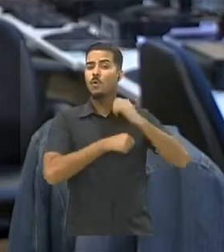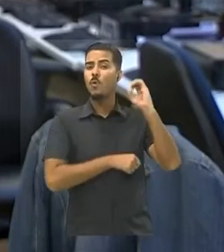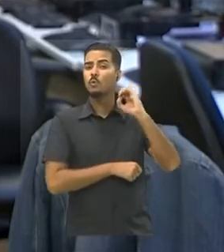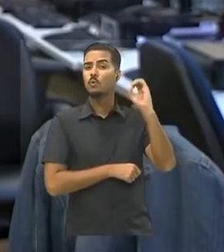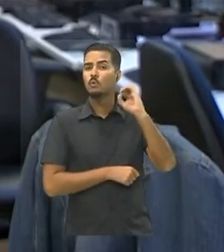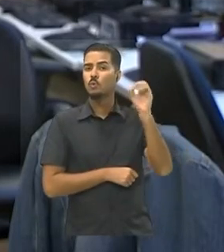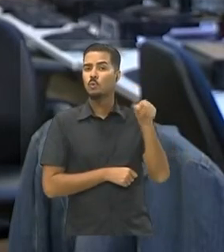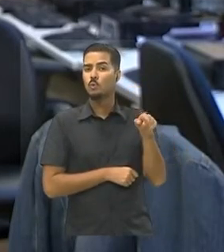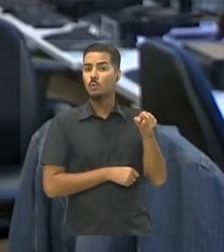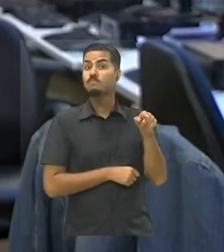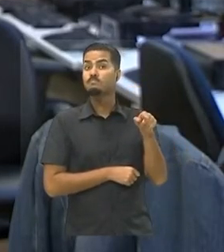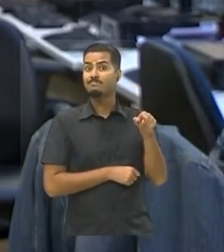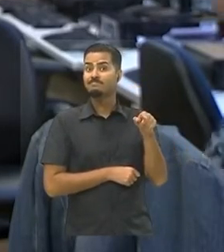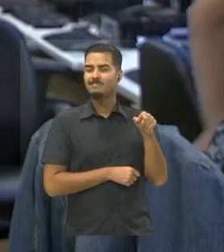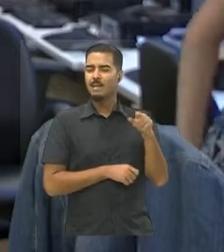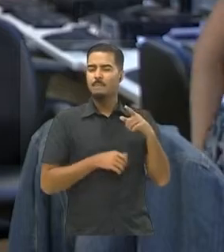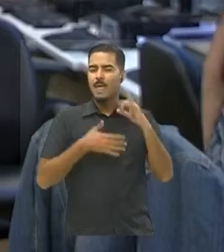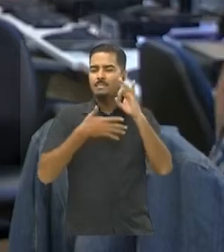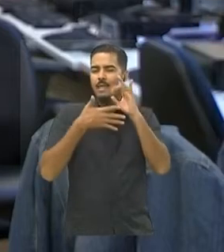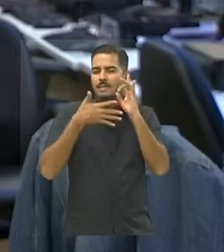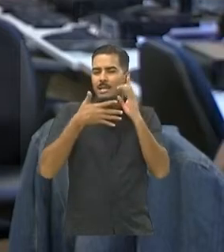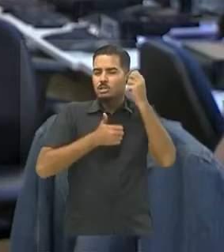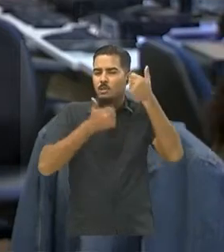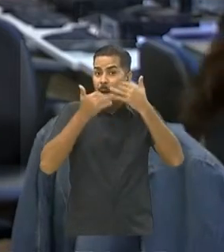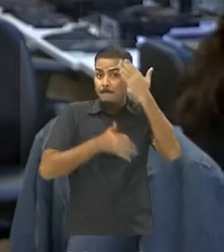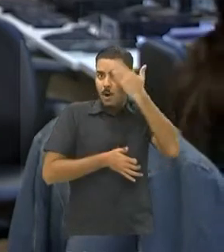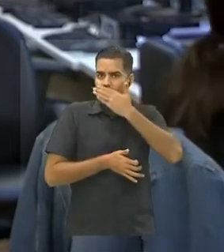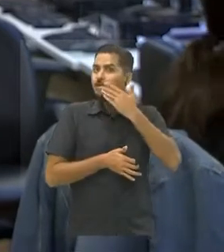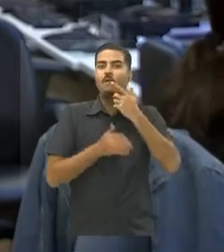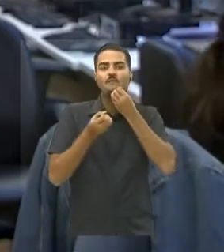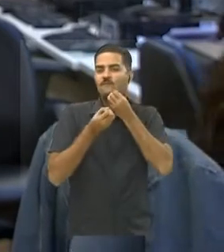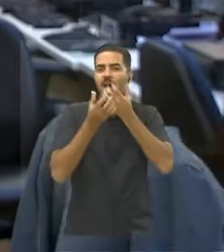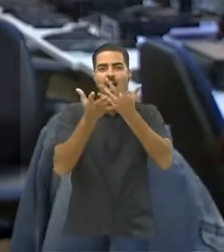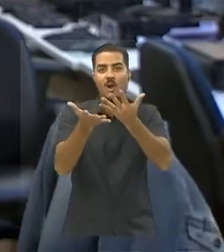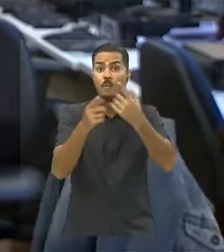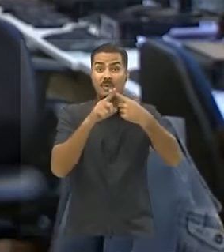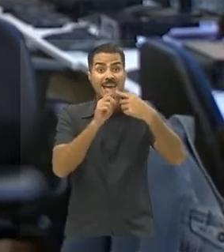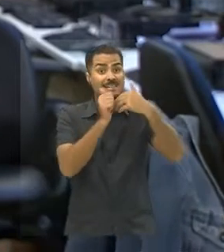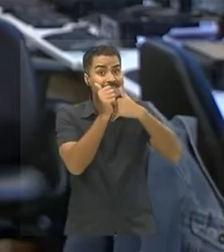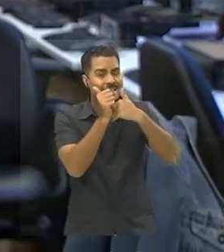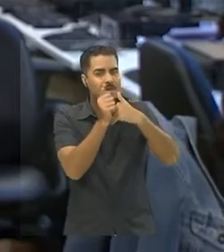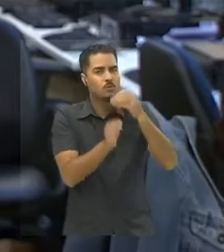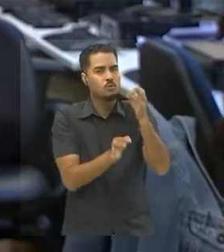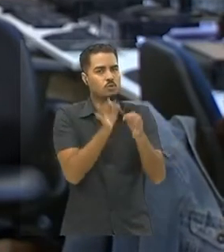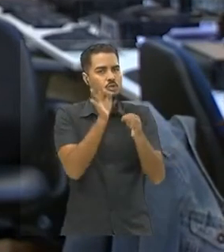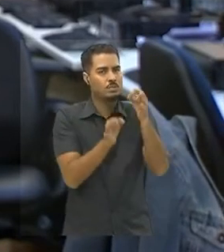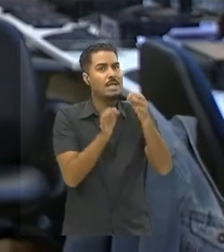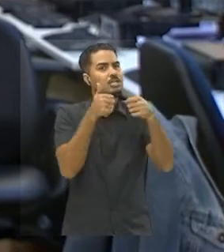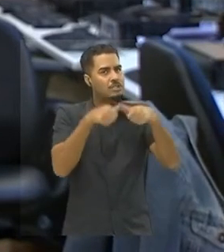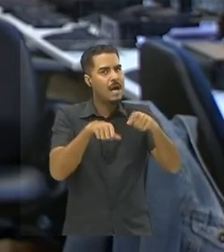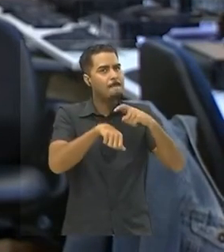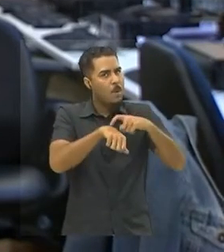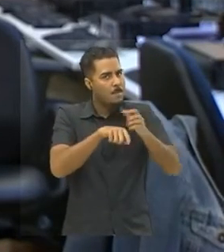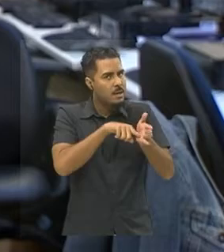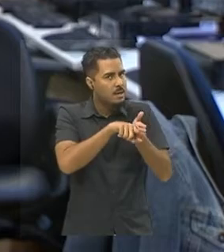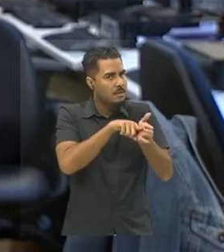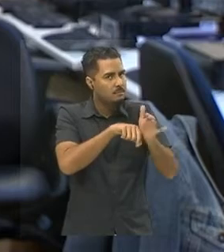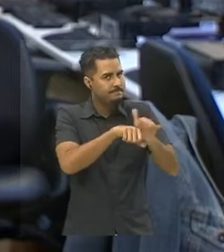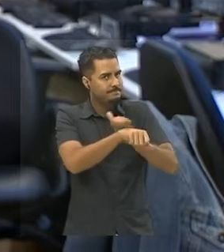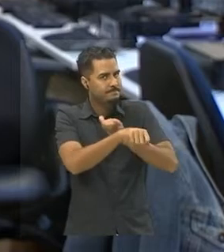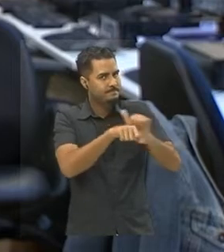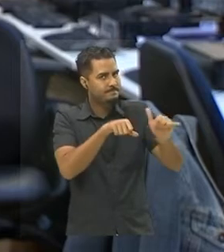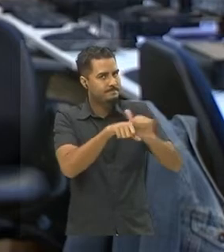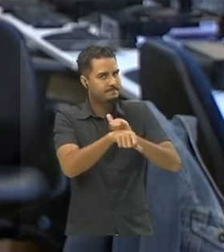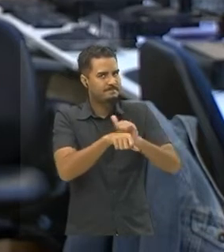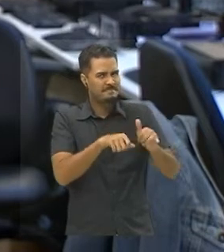detalhes sobre as provas não foram revelados porque o caso está sob segredo de justiça. O massacre na escola estadual